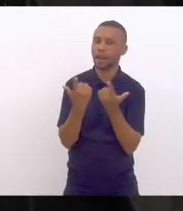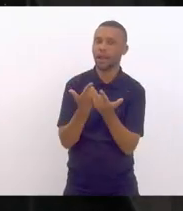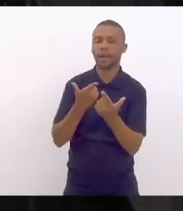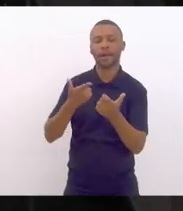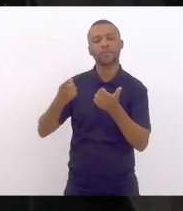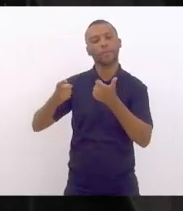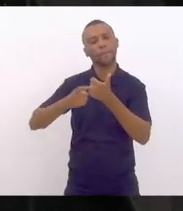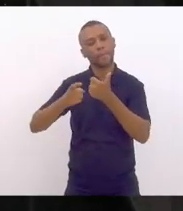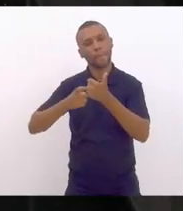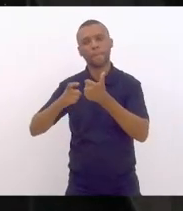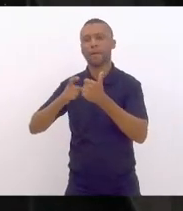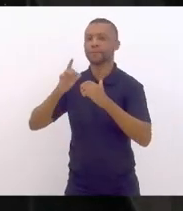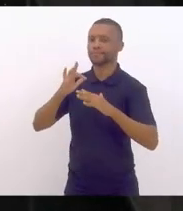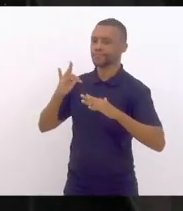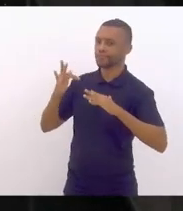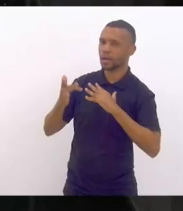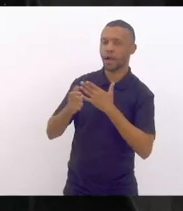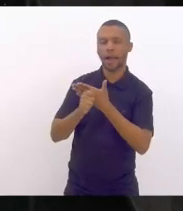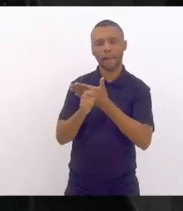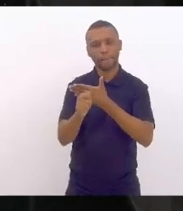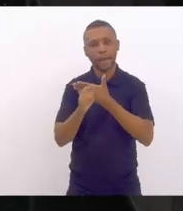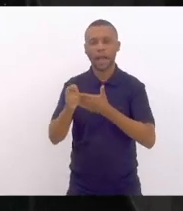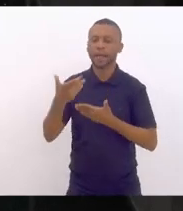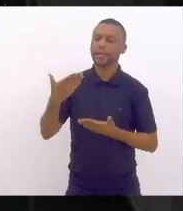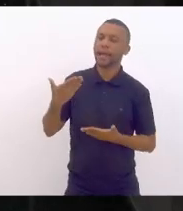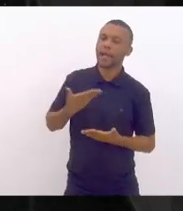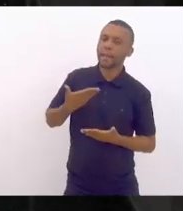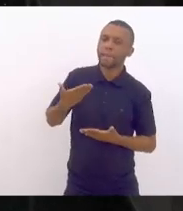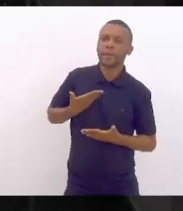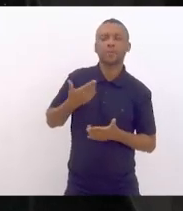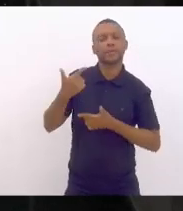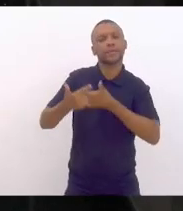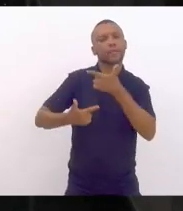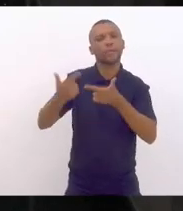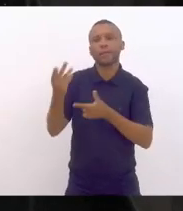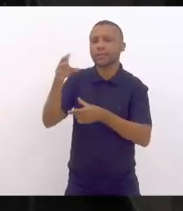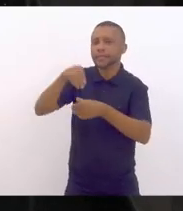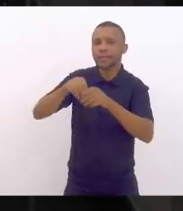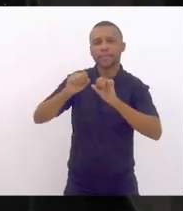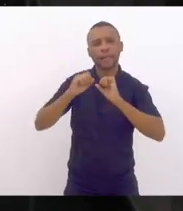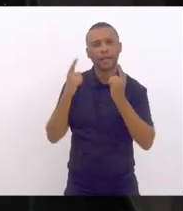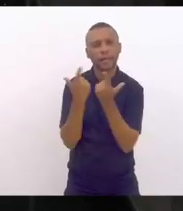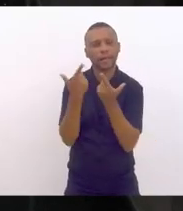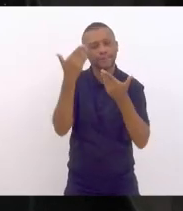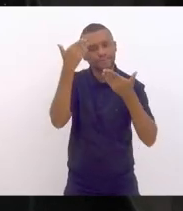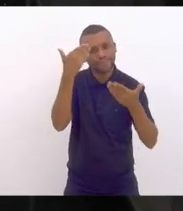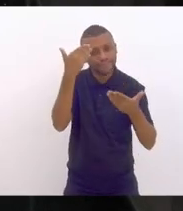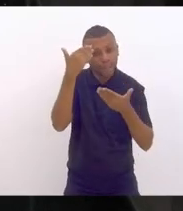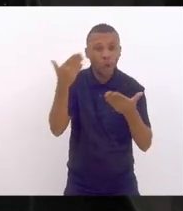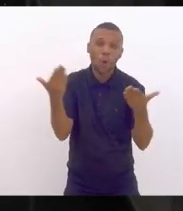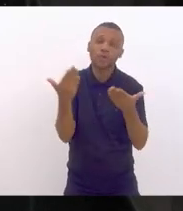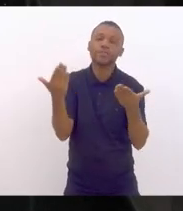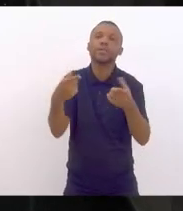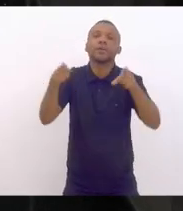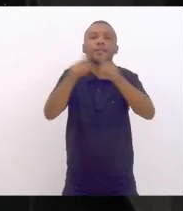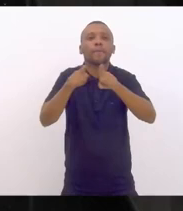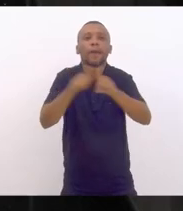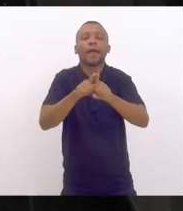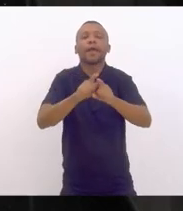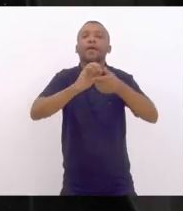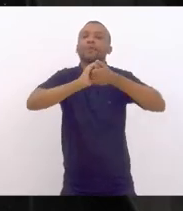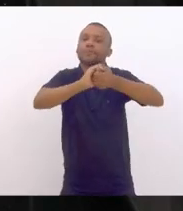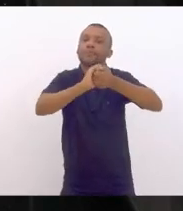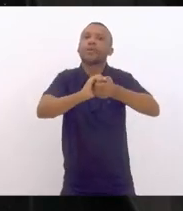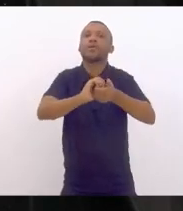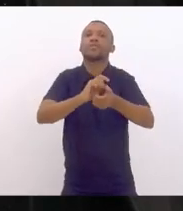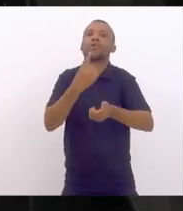sociais é imprensa e colegas de trabalho aqui da Assembleia Legislativa notadamente hoje saudando também como sempre